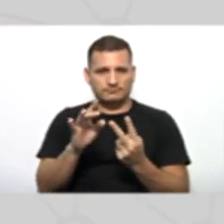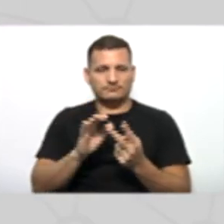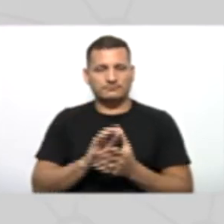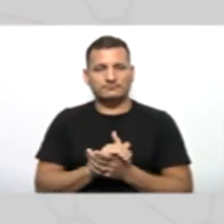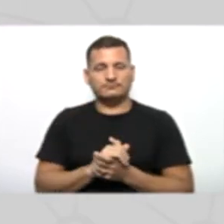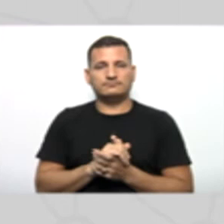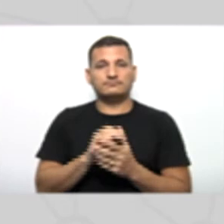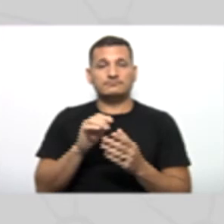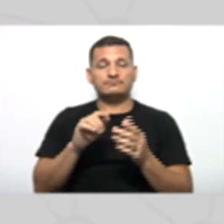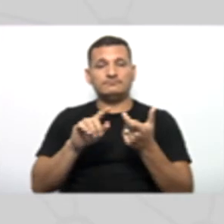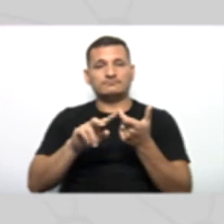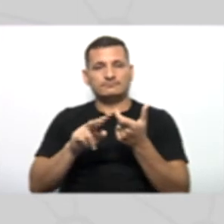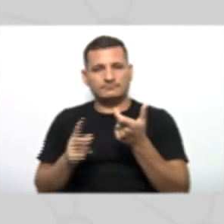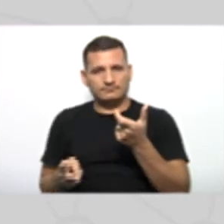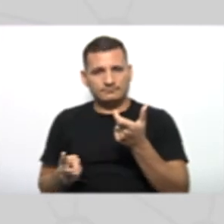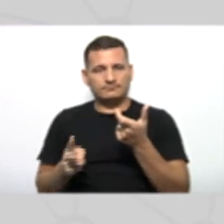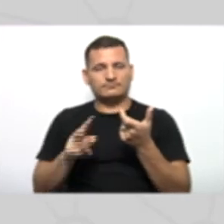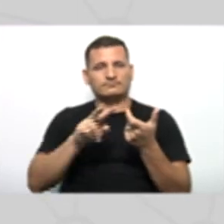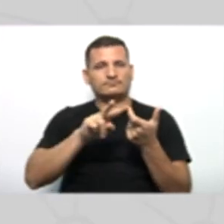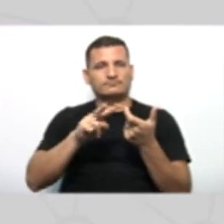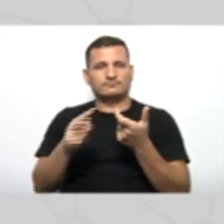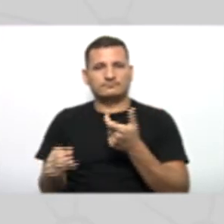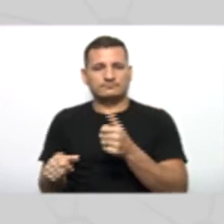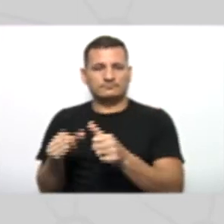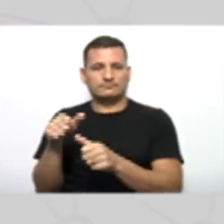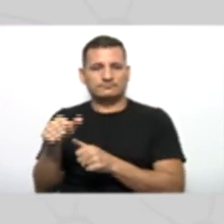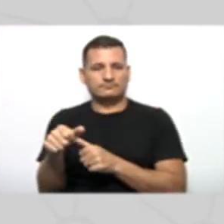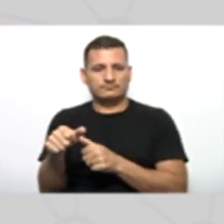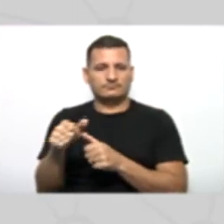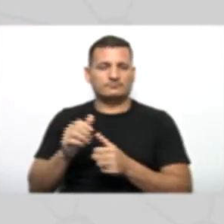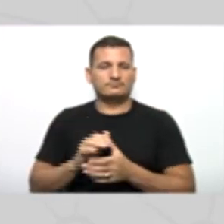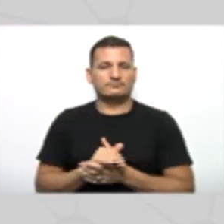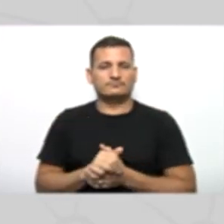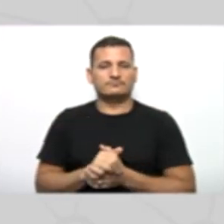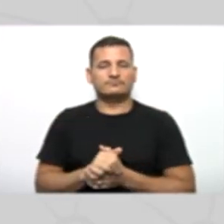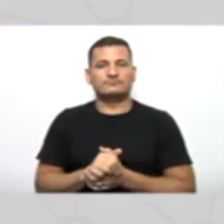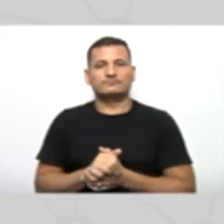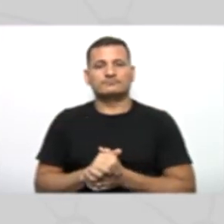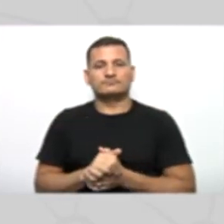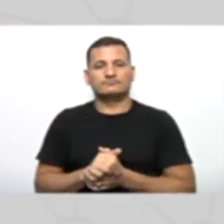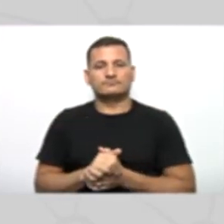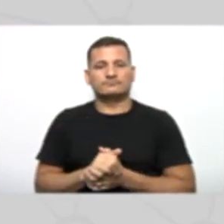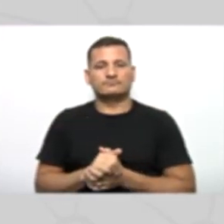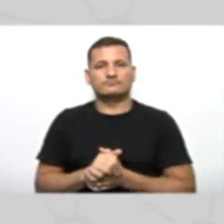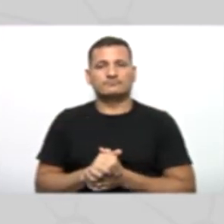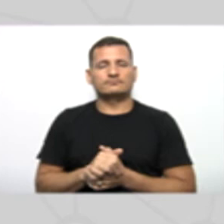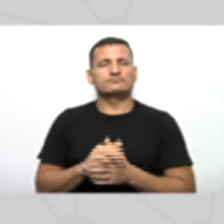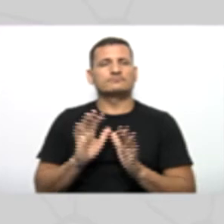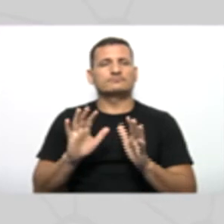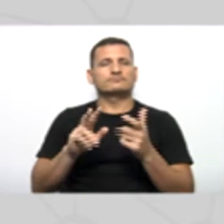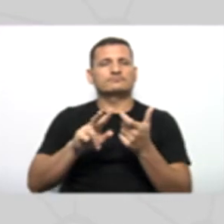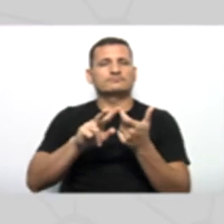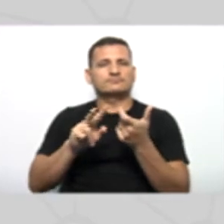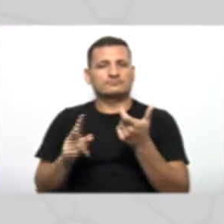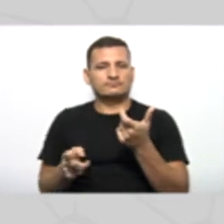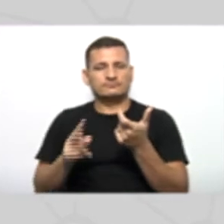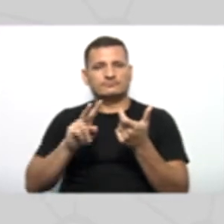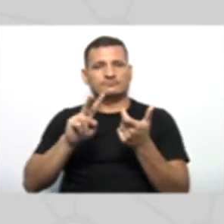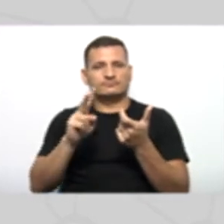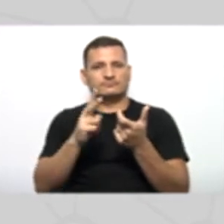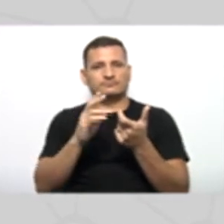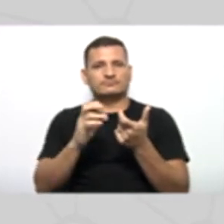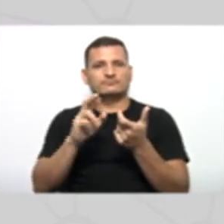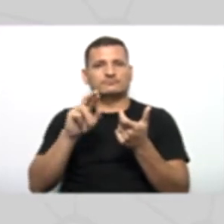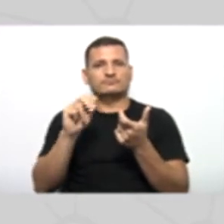Herança e polimorfismo? Bom, pessoal, rapidamente falando, herança... Quando você